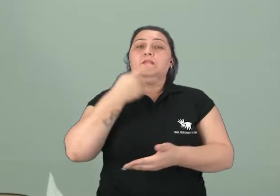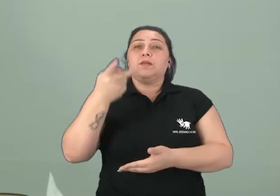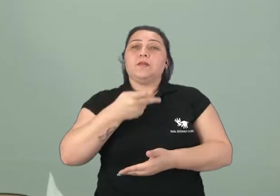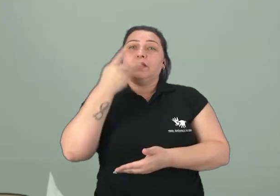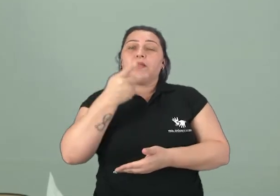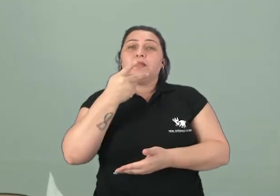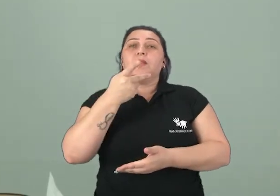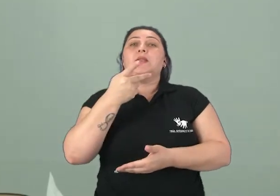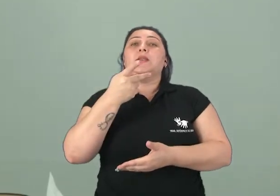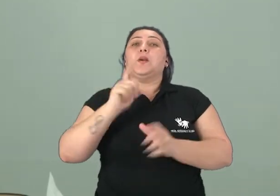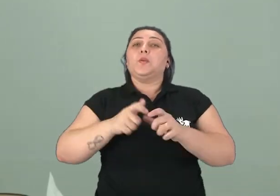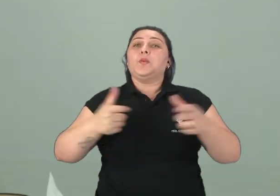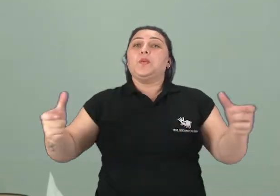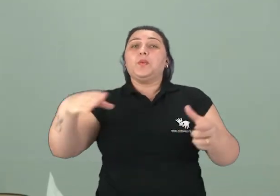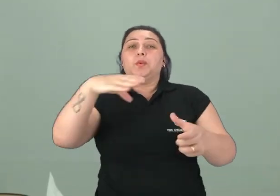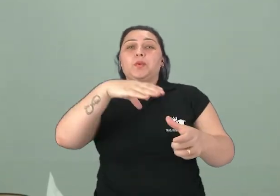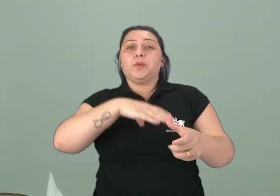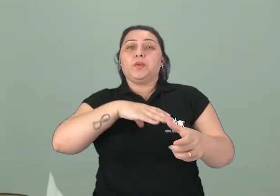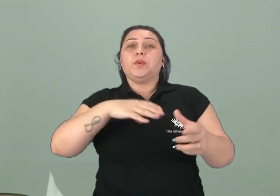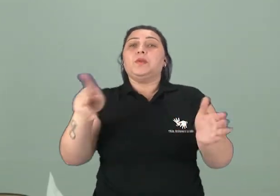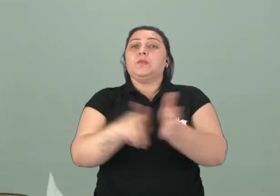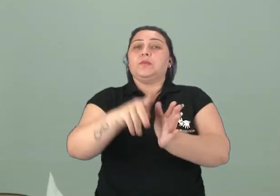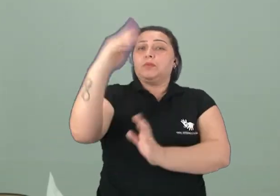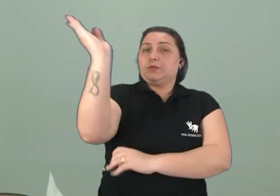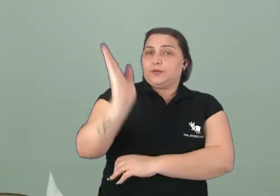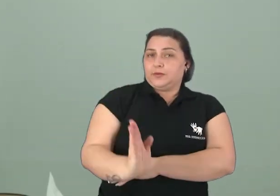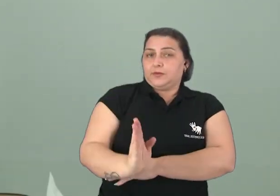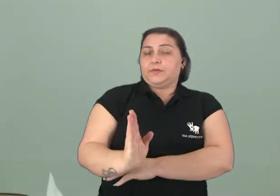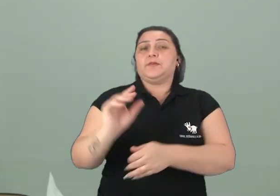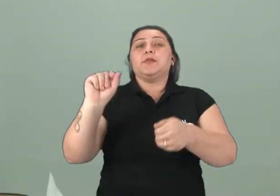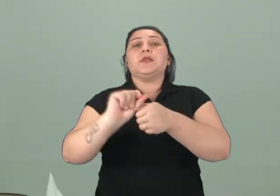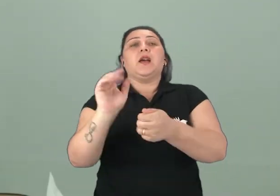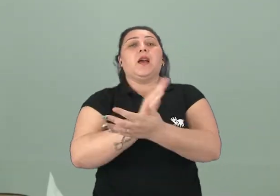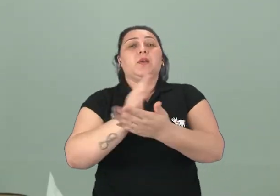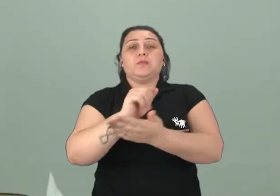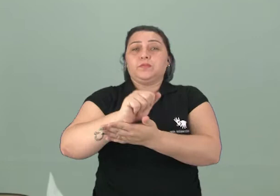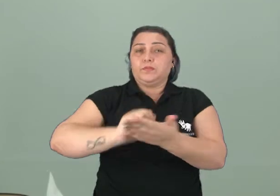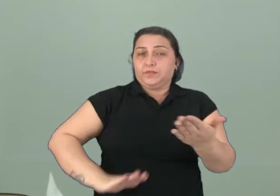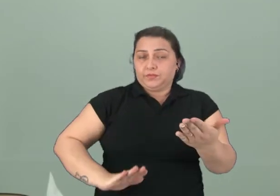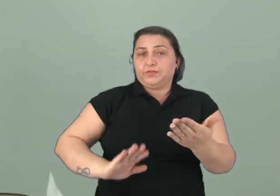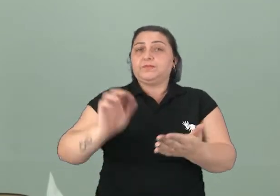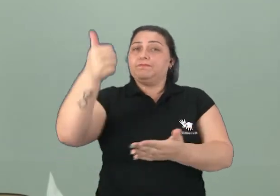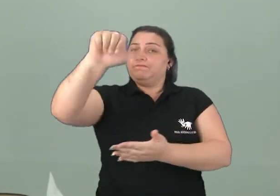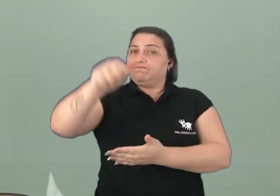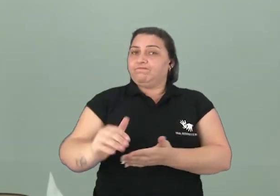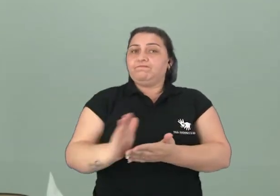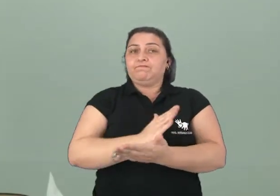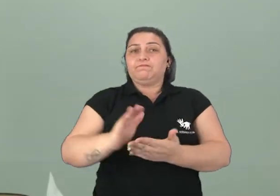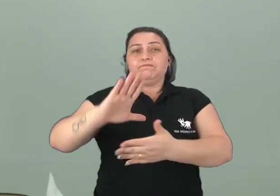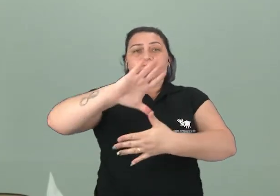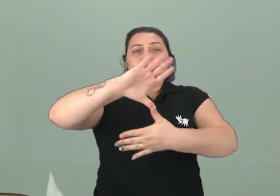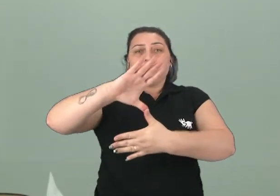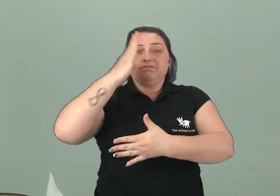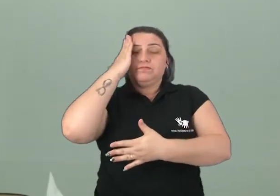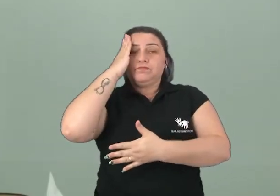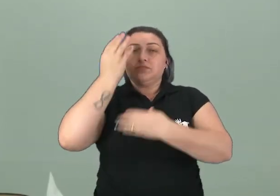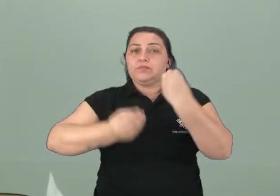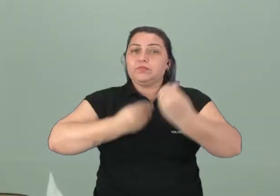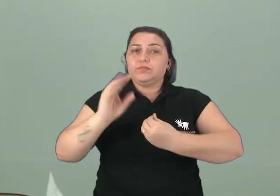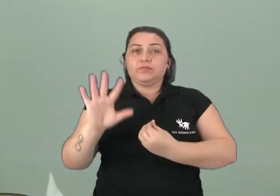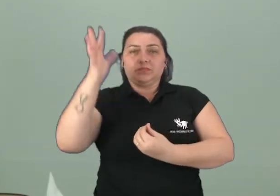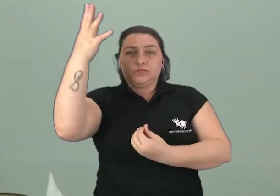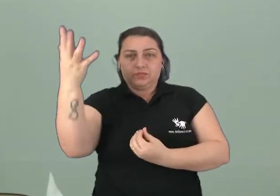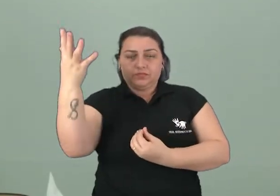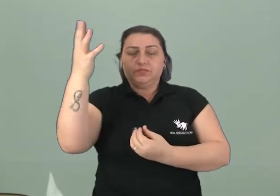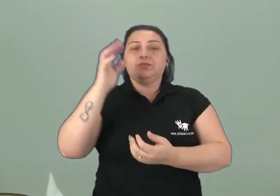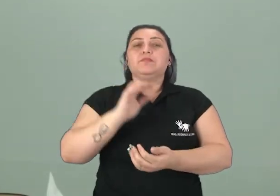sobre o processo de urbanização do território brasileiro. Vamos fazer algumas atividades, vamos analisar alguns mapas e entender como aconteceu